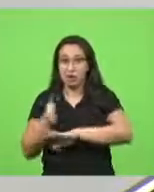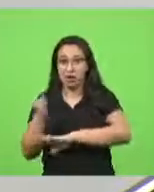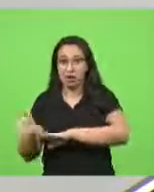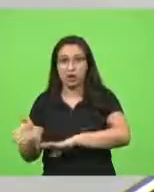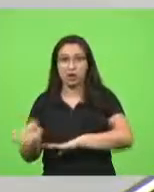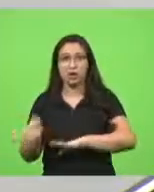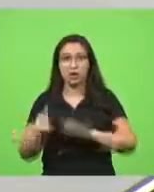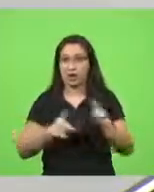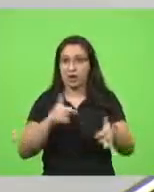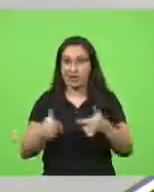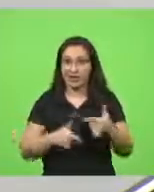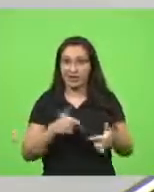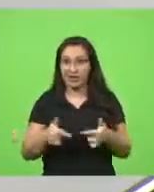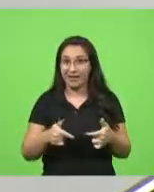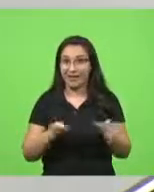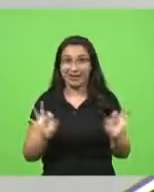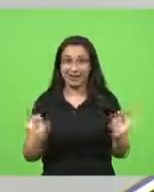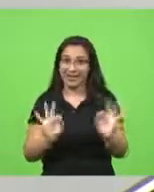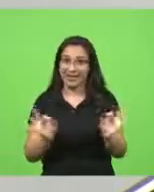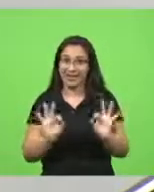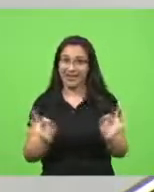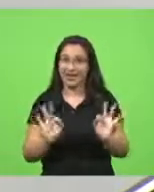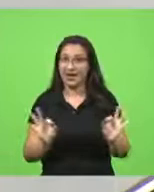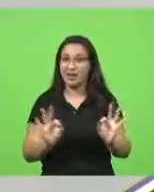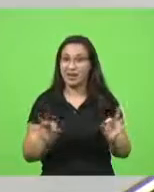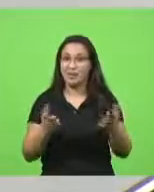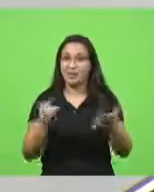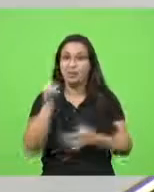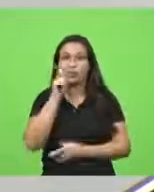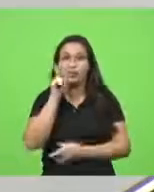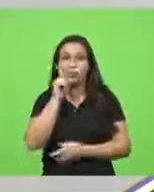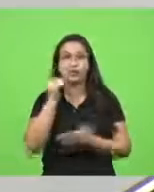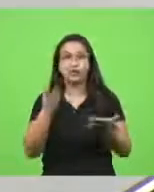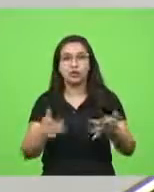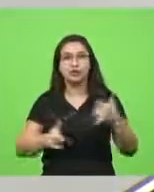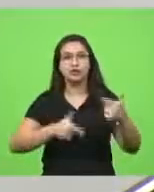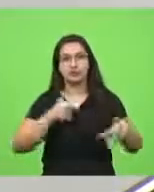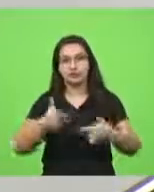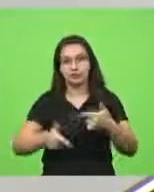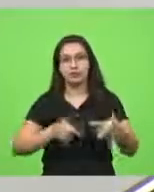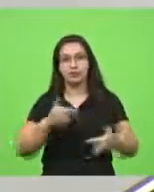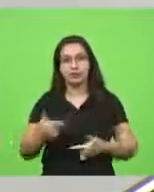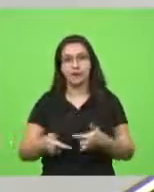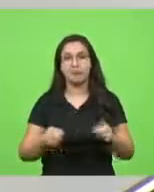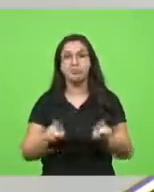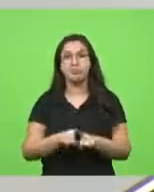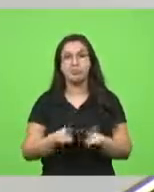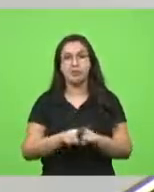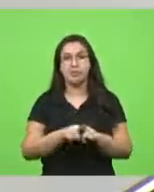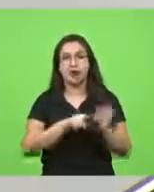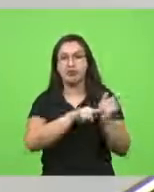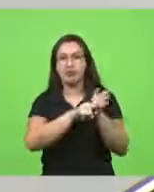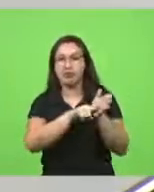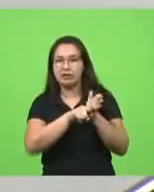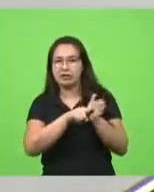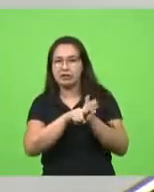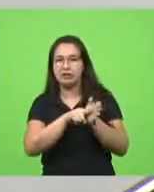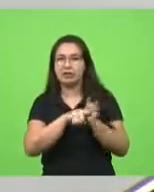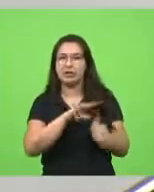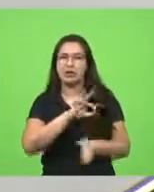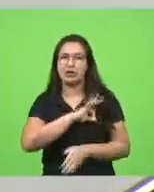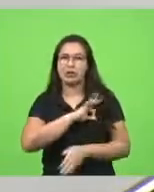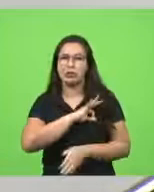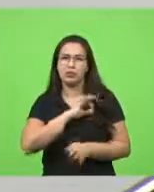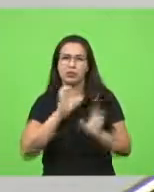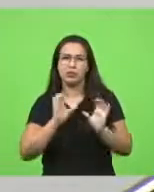militar no dia a dia nesse combate, as operações de investigação da polícia civil,